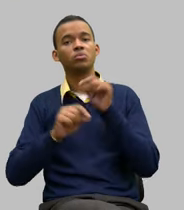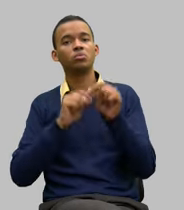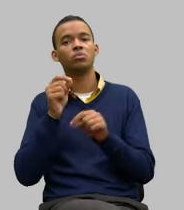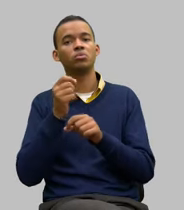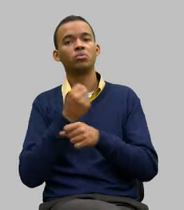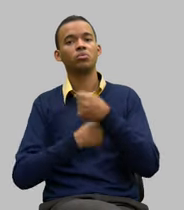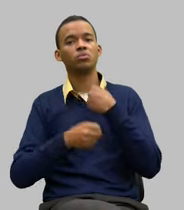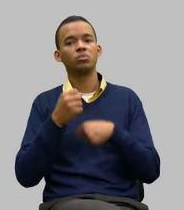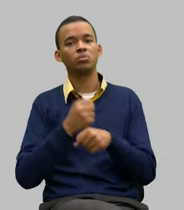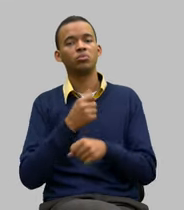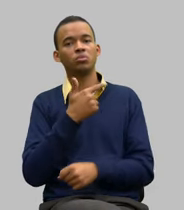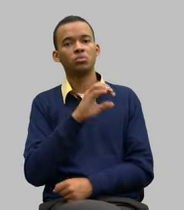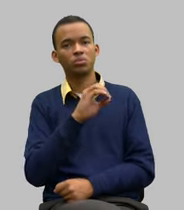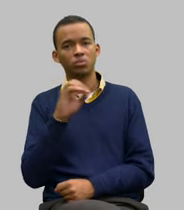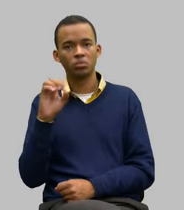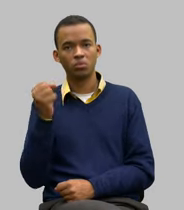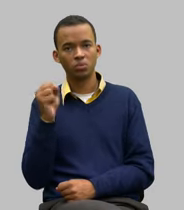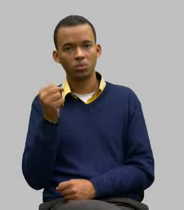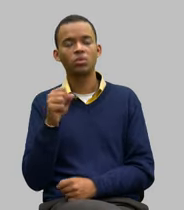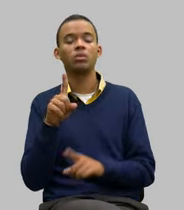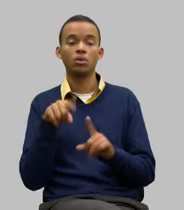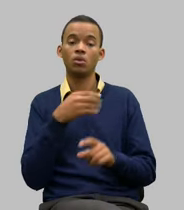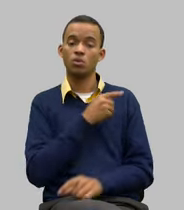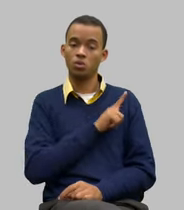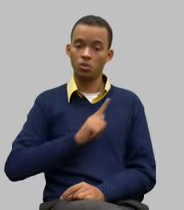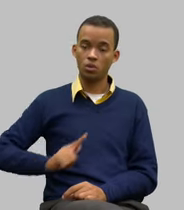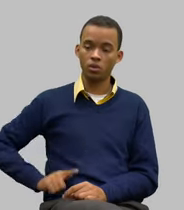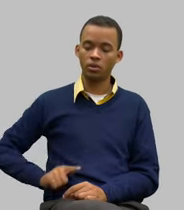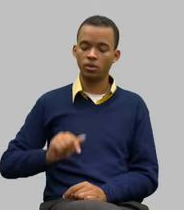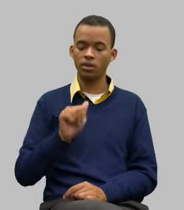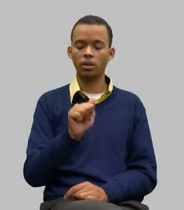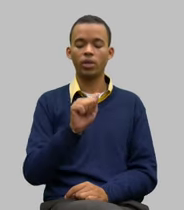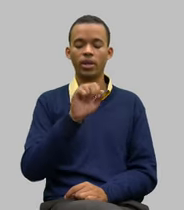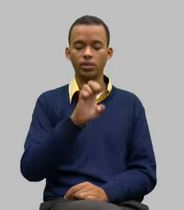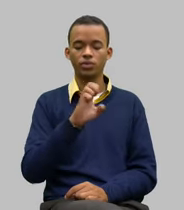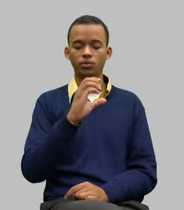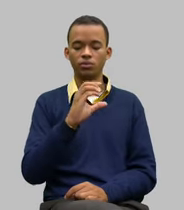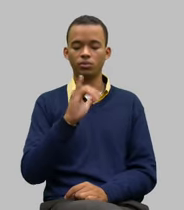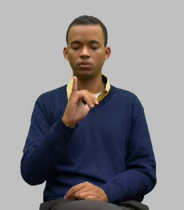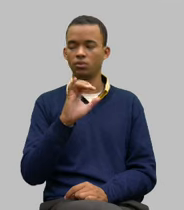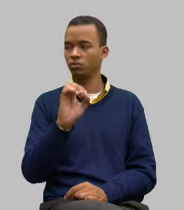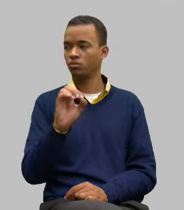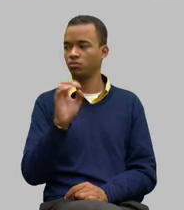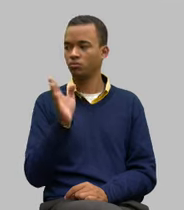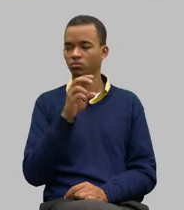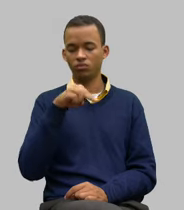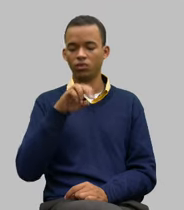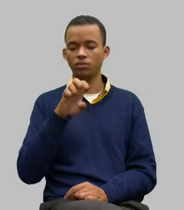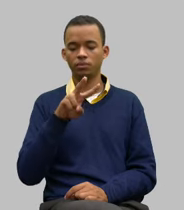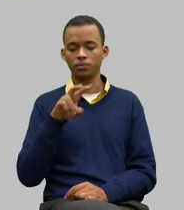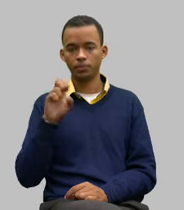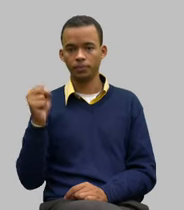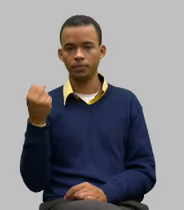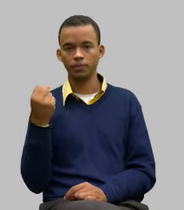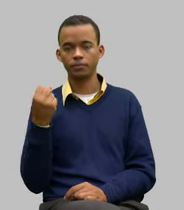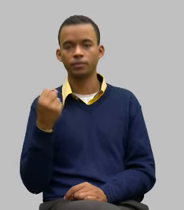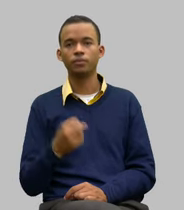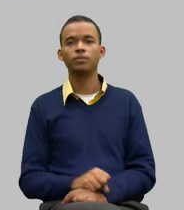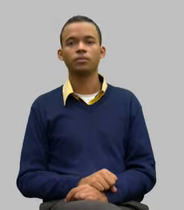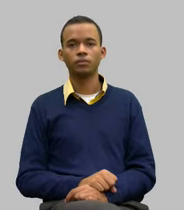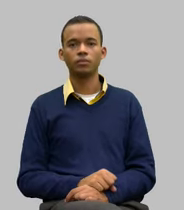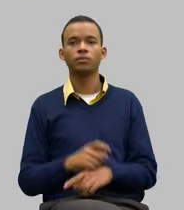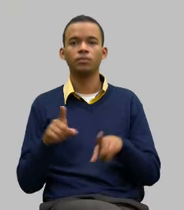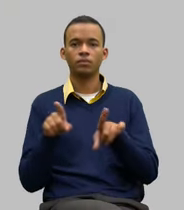2008 governo Aécio Neves deixa eu ver aqui onde é que tá aqui oito presos morreram intoxicado pela fumaça de um incêndio na